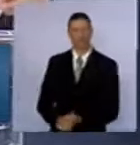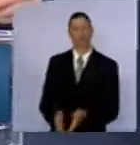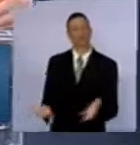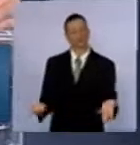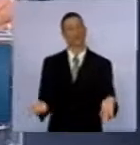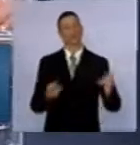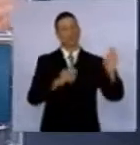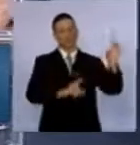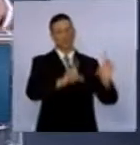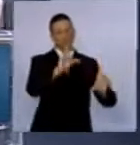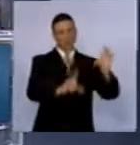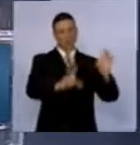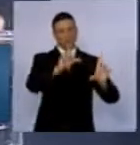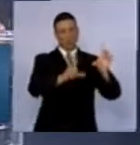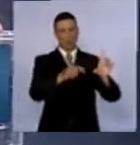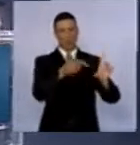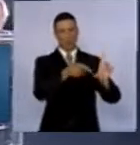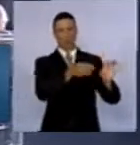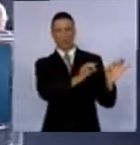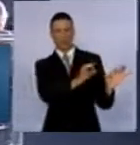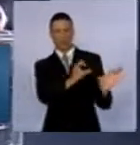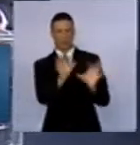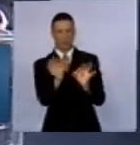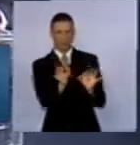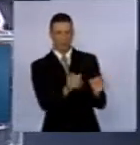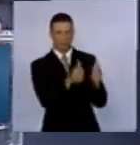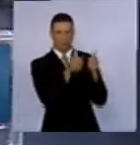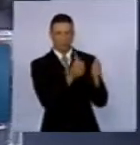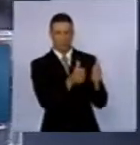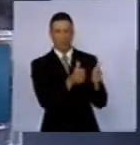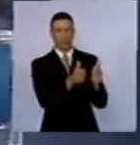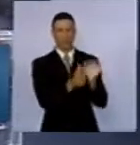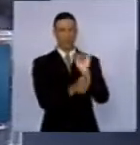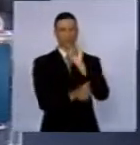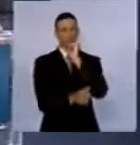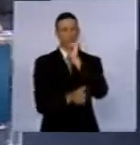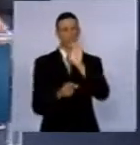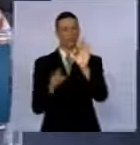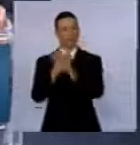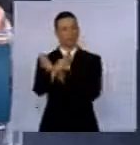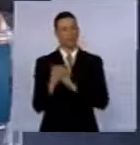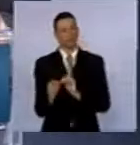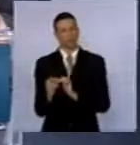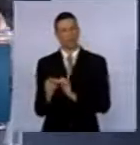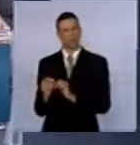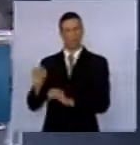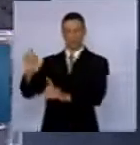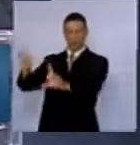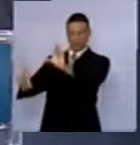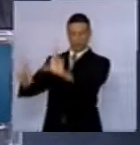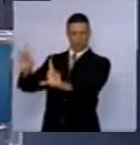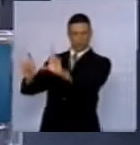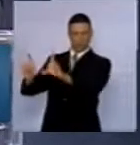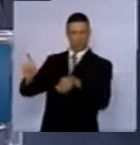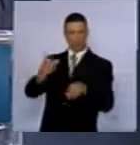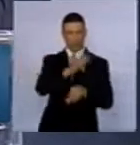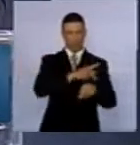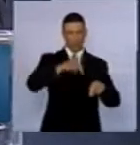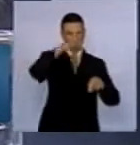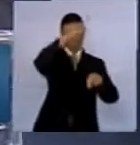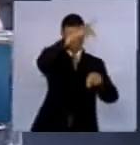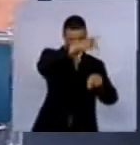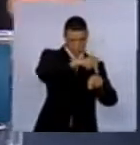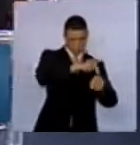estruturou desta forma. Mas qual é a relevância do audiovisual para um país? Sobre o ponto de